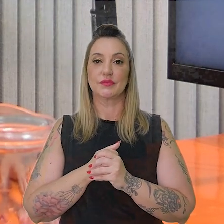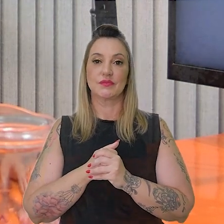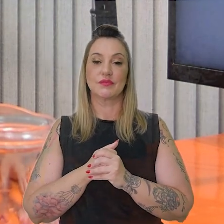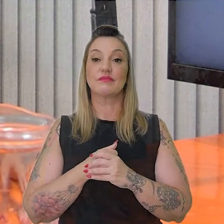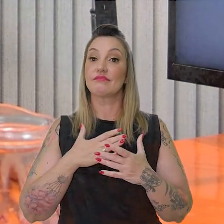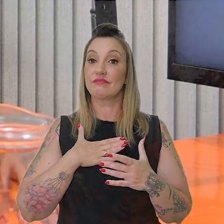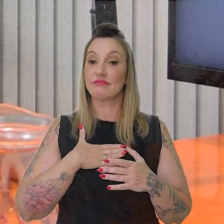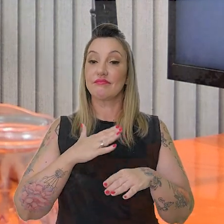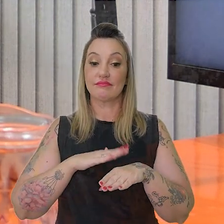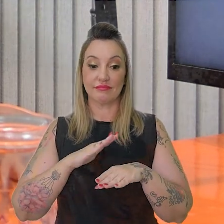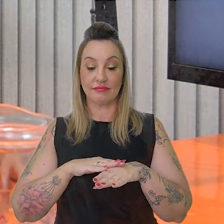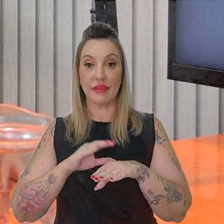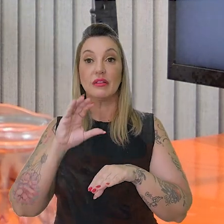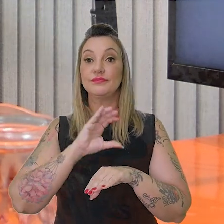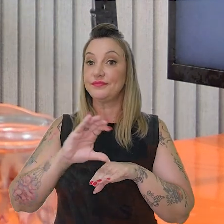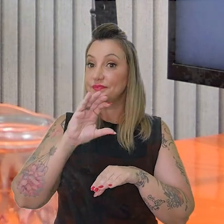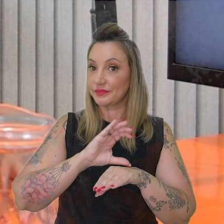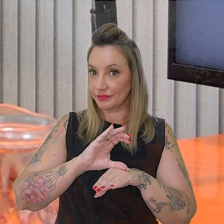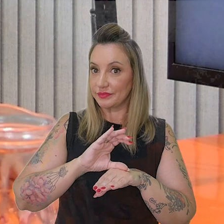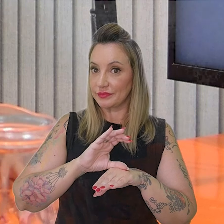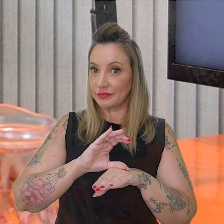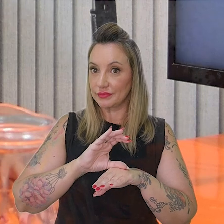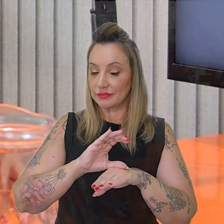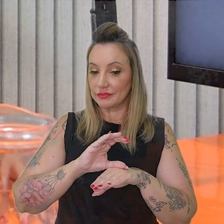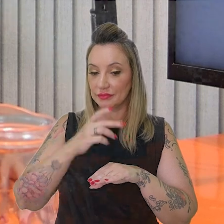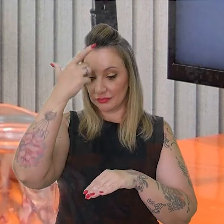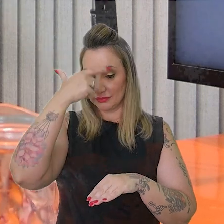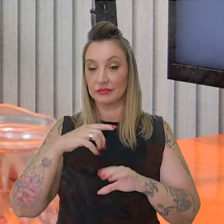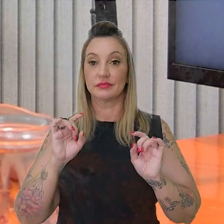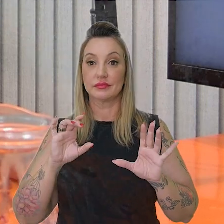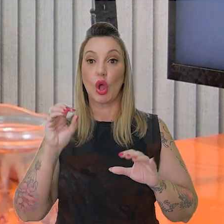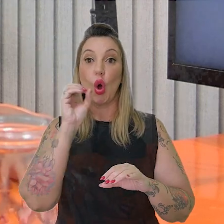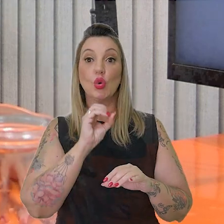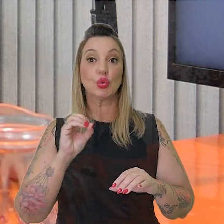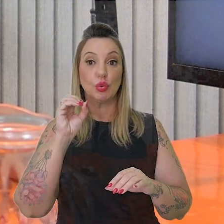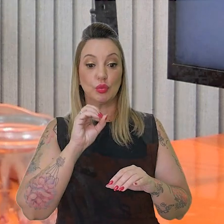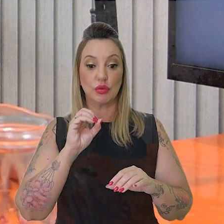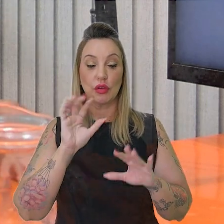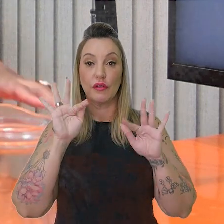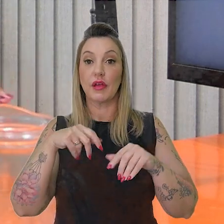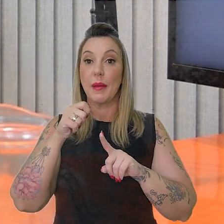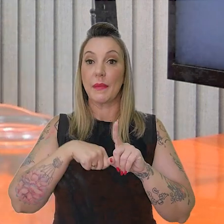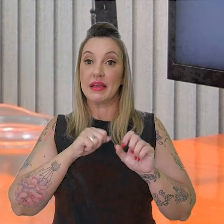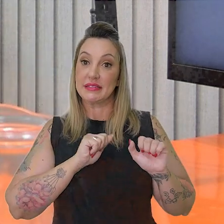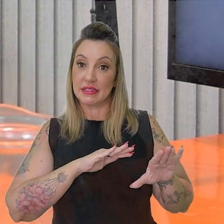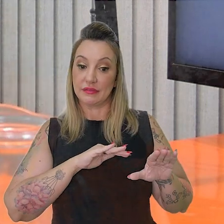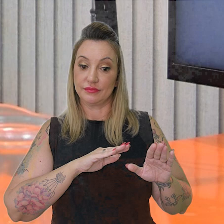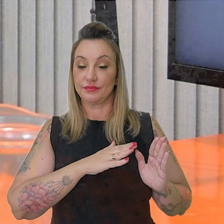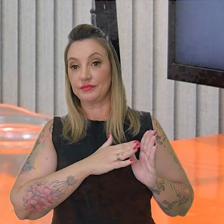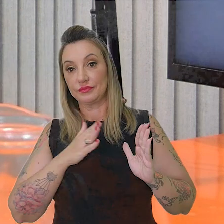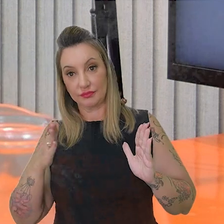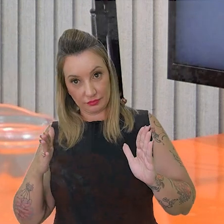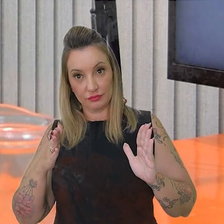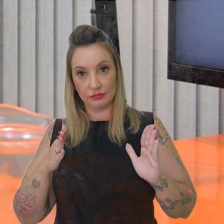Ah E aí eu ia fazer o curso de de personal stylet em outubro que era final do mês de setembro